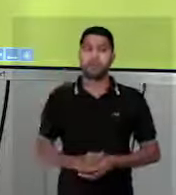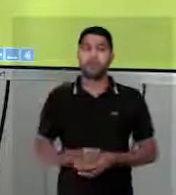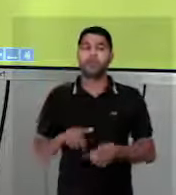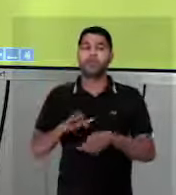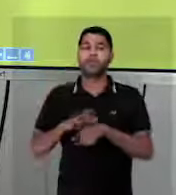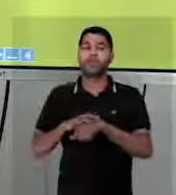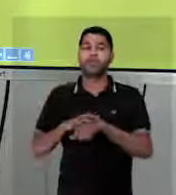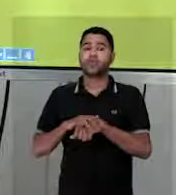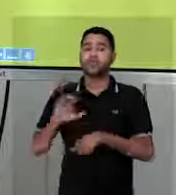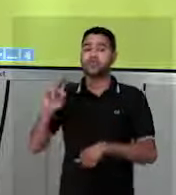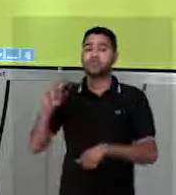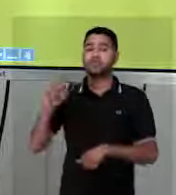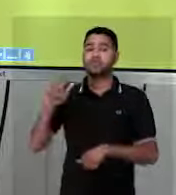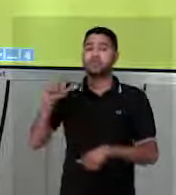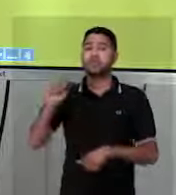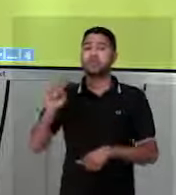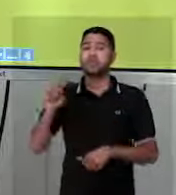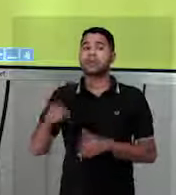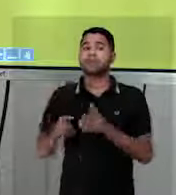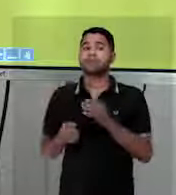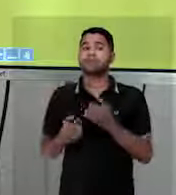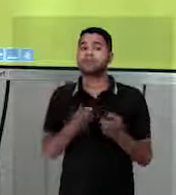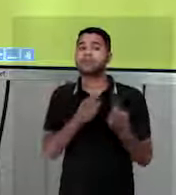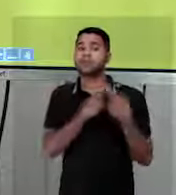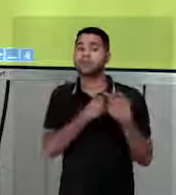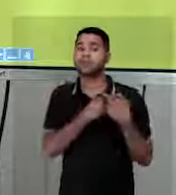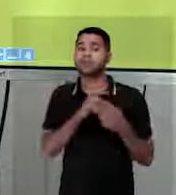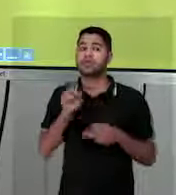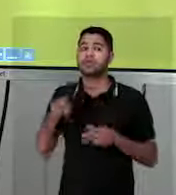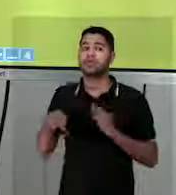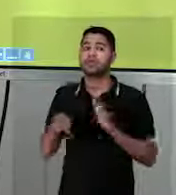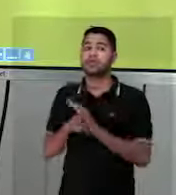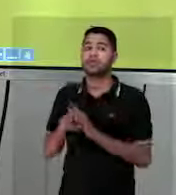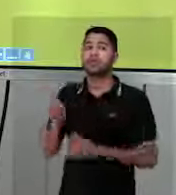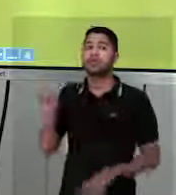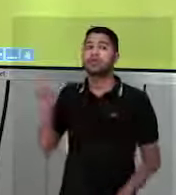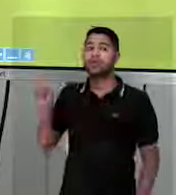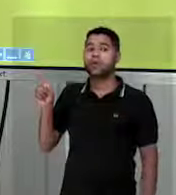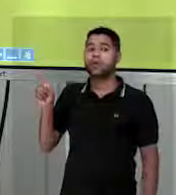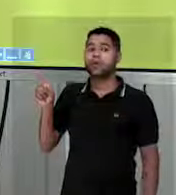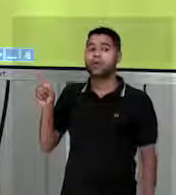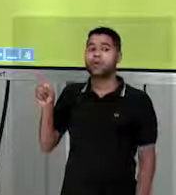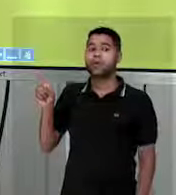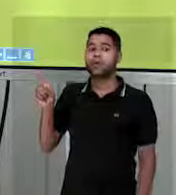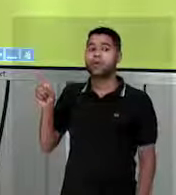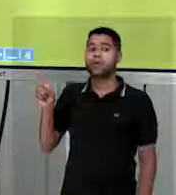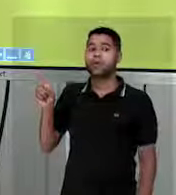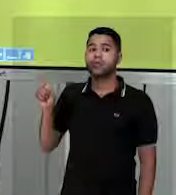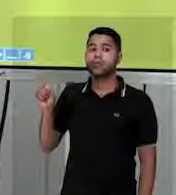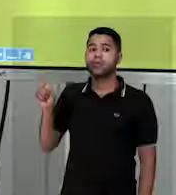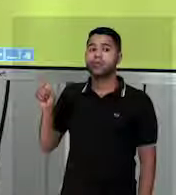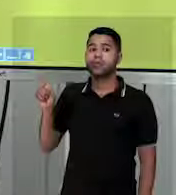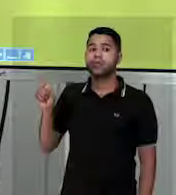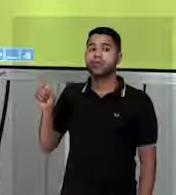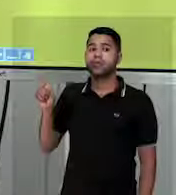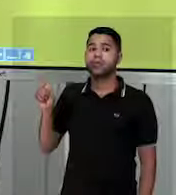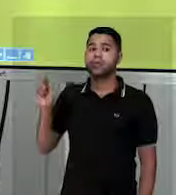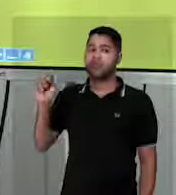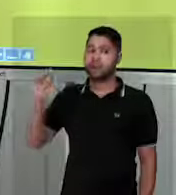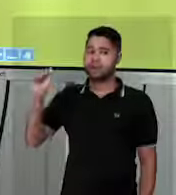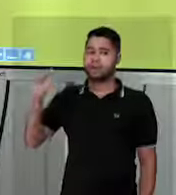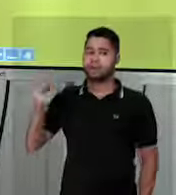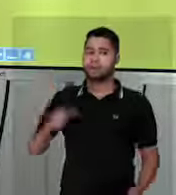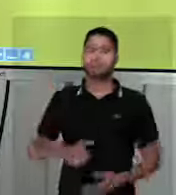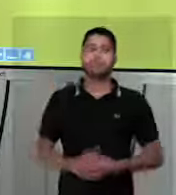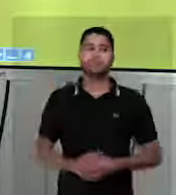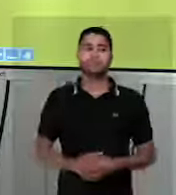de Chagas, ela é causada pelo Trypanosoma cruzi, lembra? Que é transmitida pelo barbeiro. Então, tá aqui, ó, letra